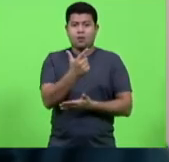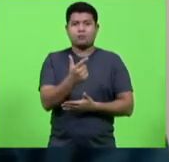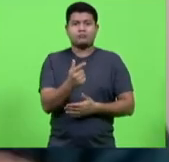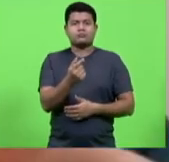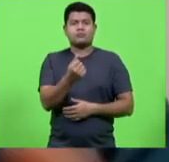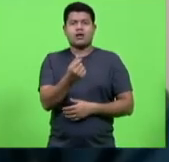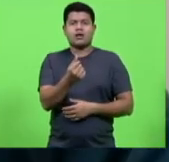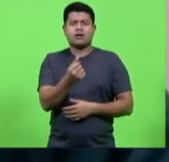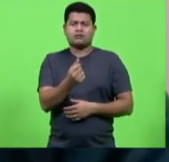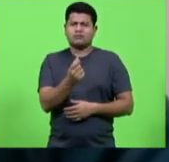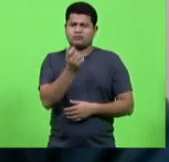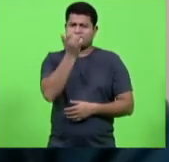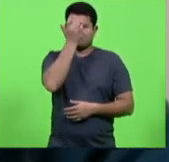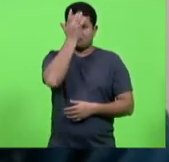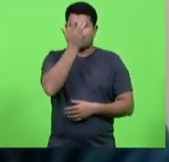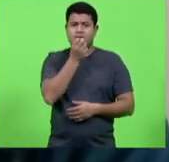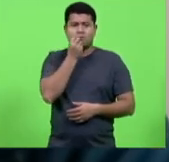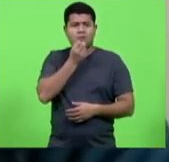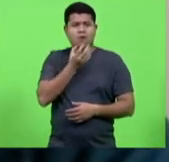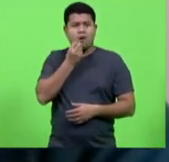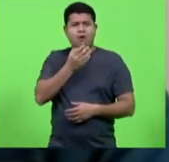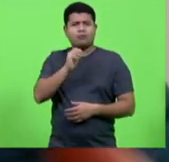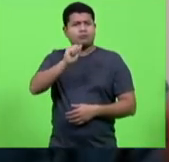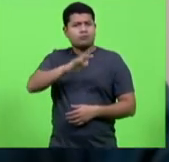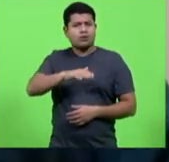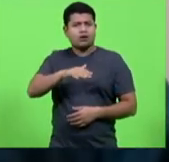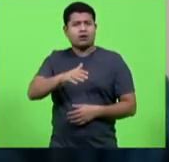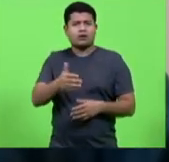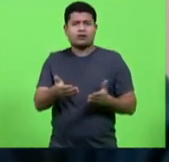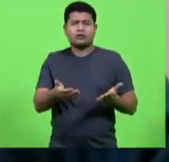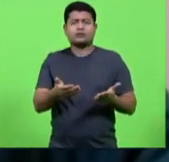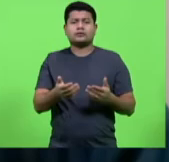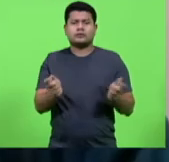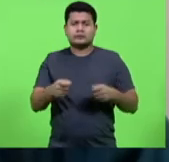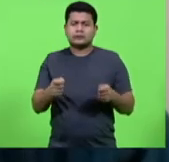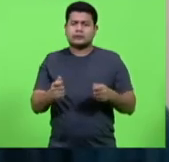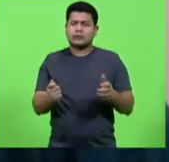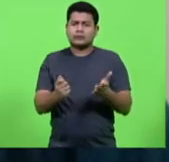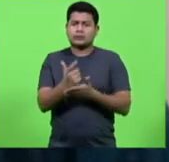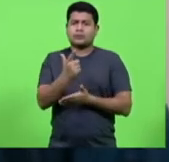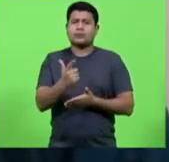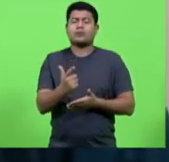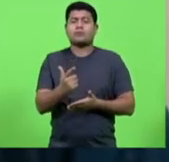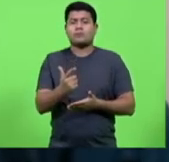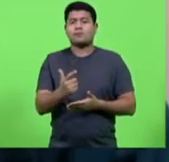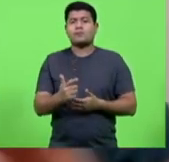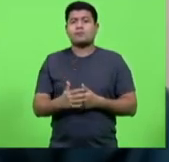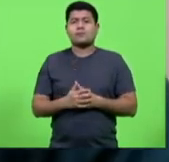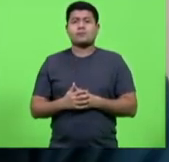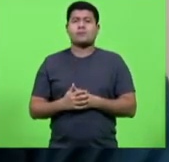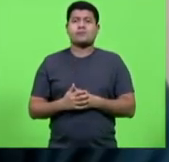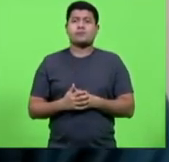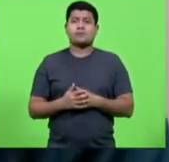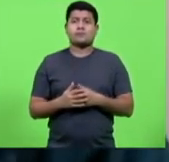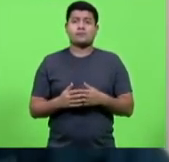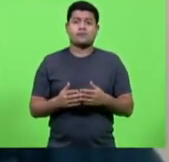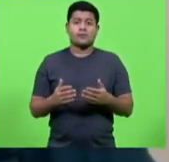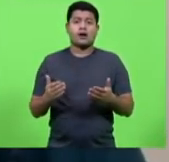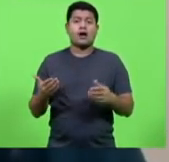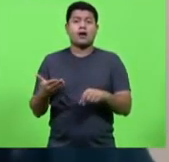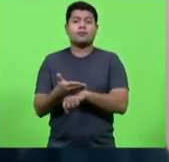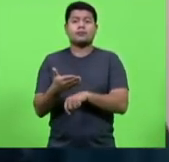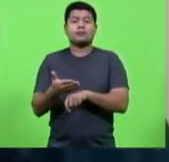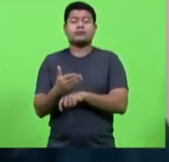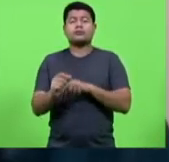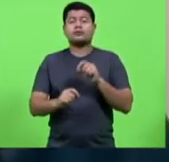e abelados, né? Como são conhecidos, com a participação de